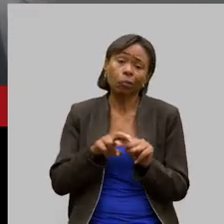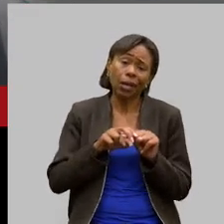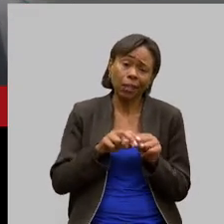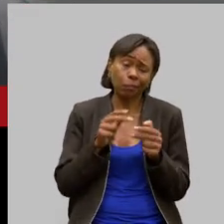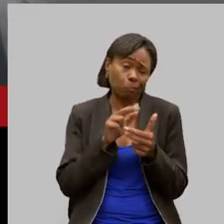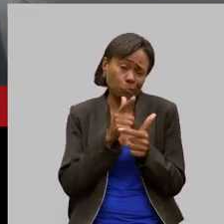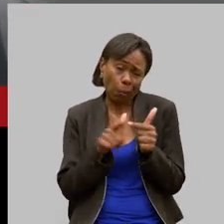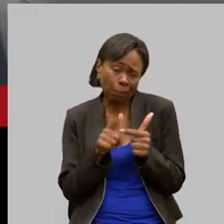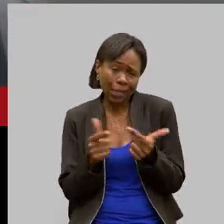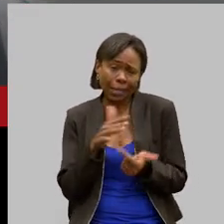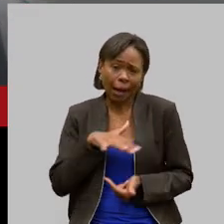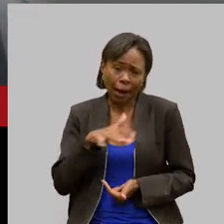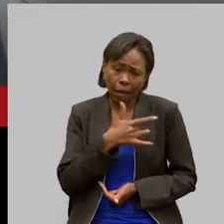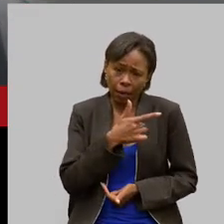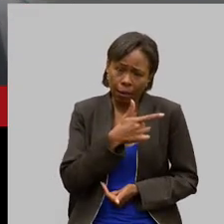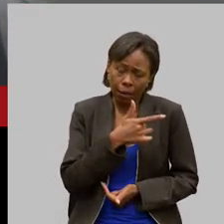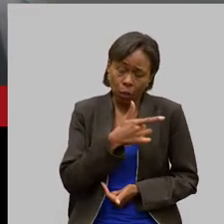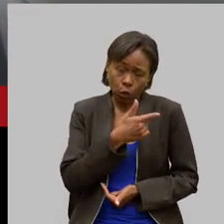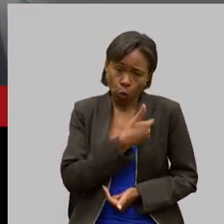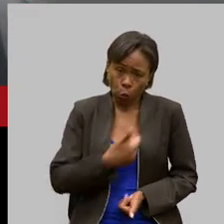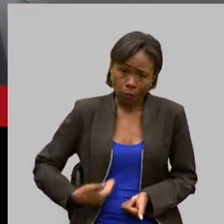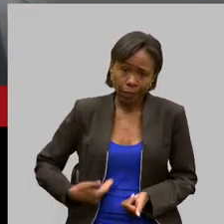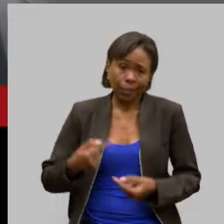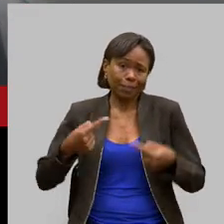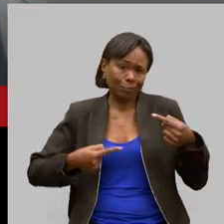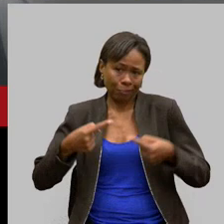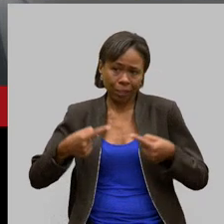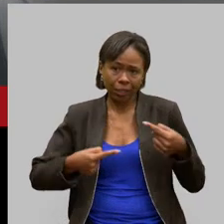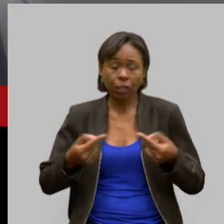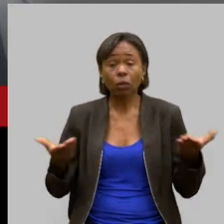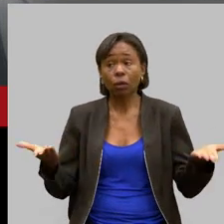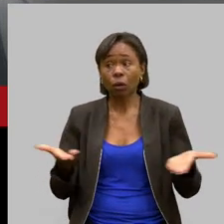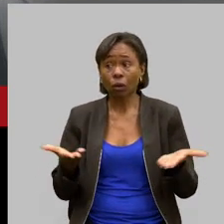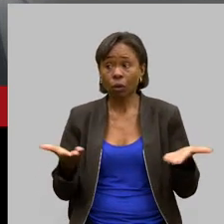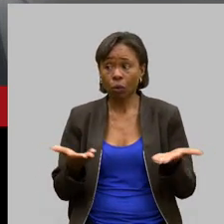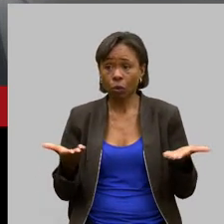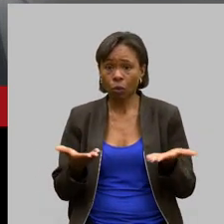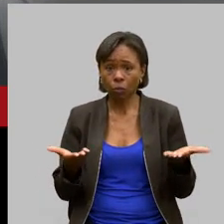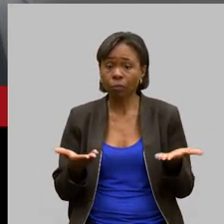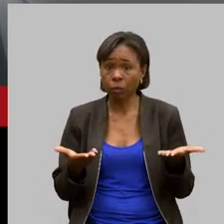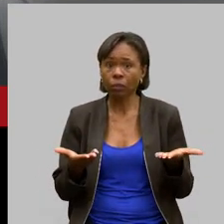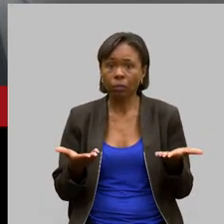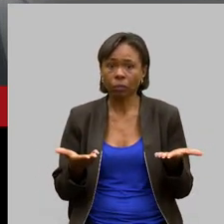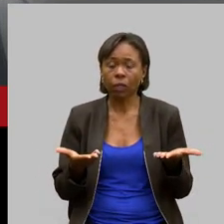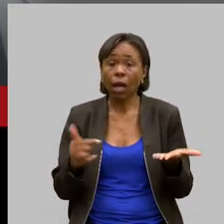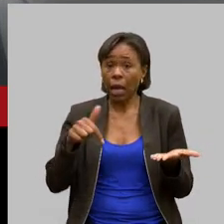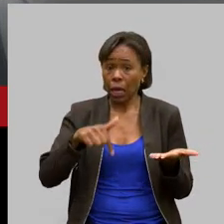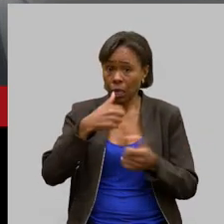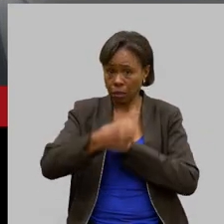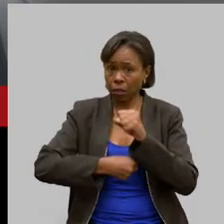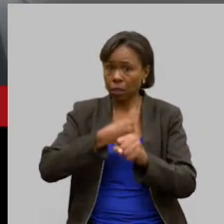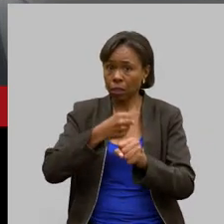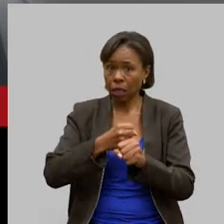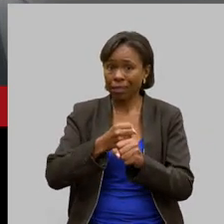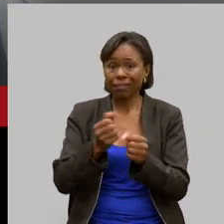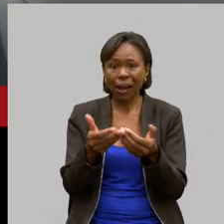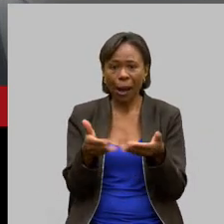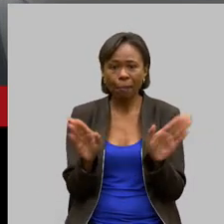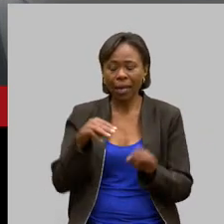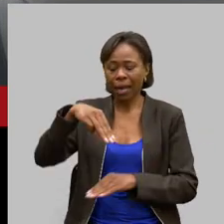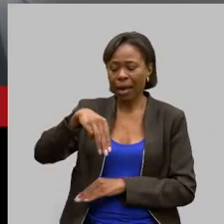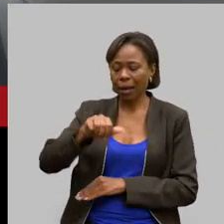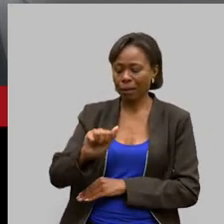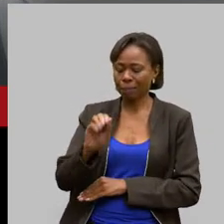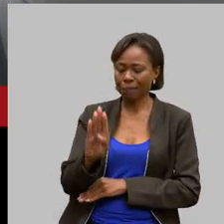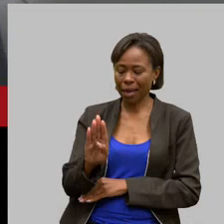políticas e hoje a gente vê nessa situação esse ano nós vamos abrir a mab do que é a filial da